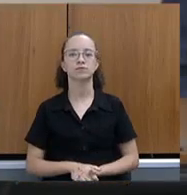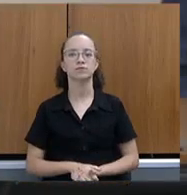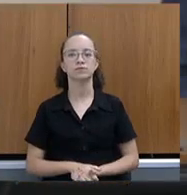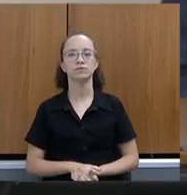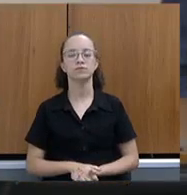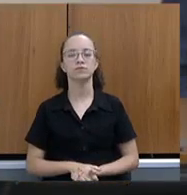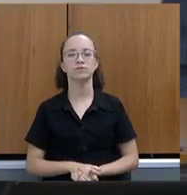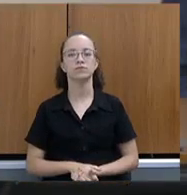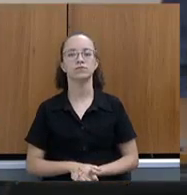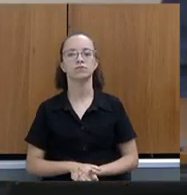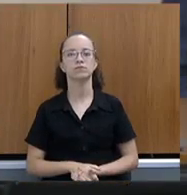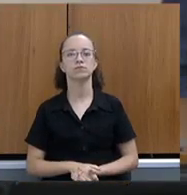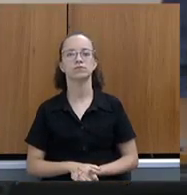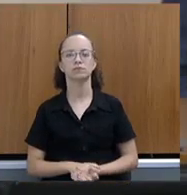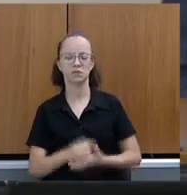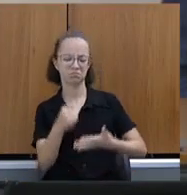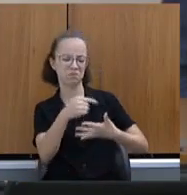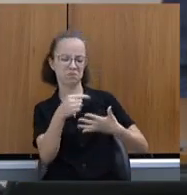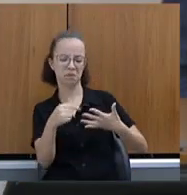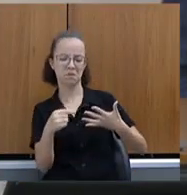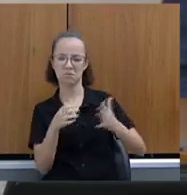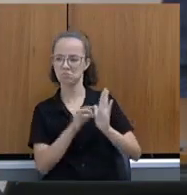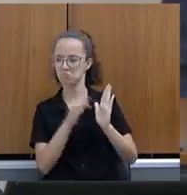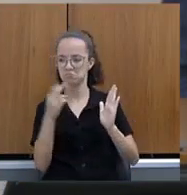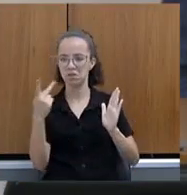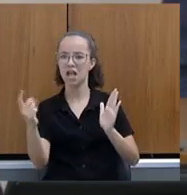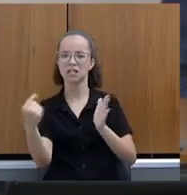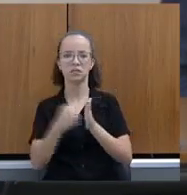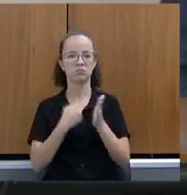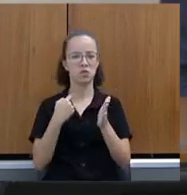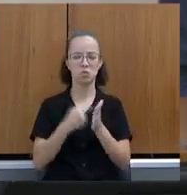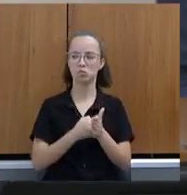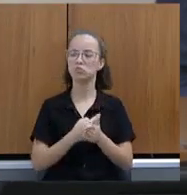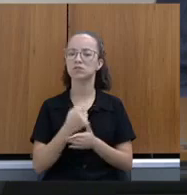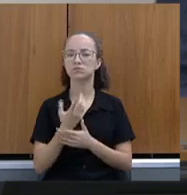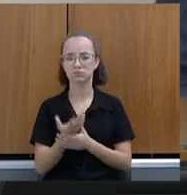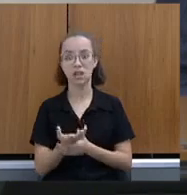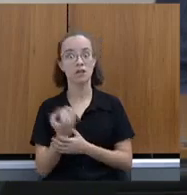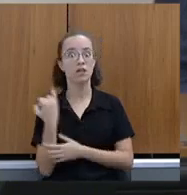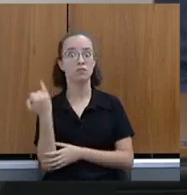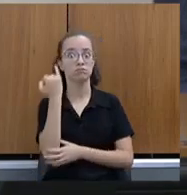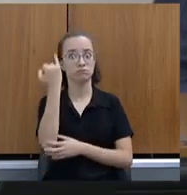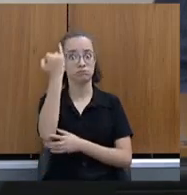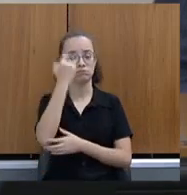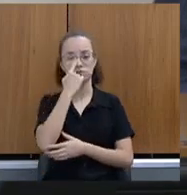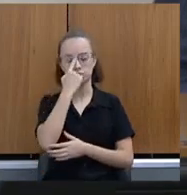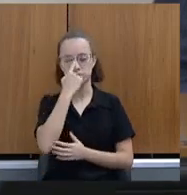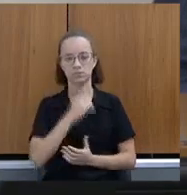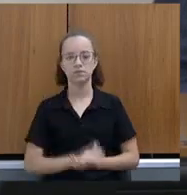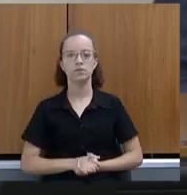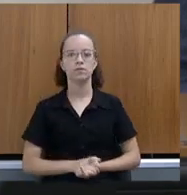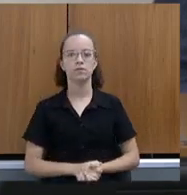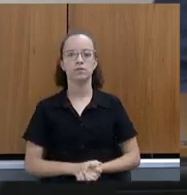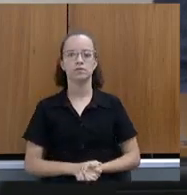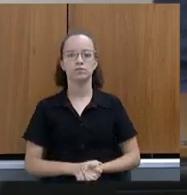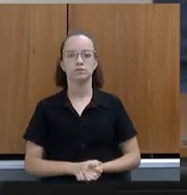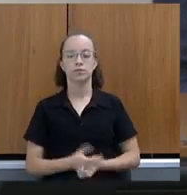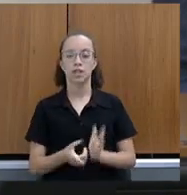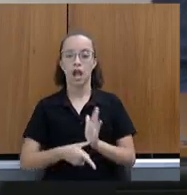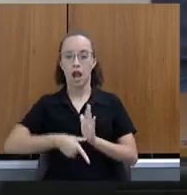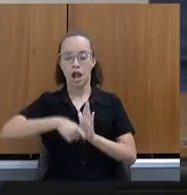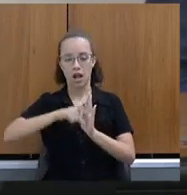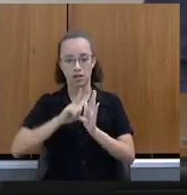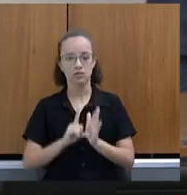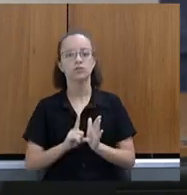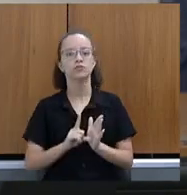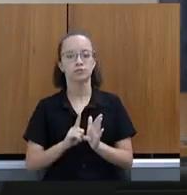todas as colocações as perguntas das negações extremamente importantes e antes passar a palavra